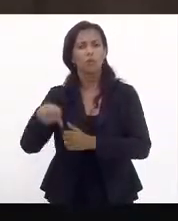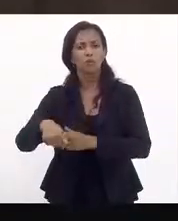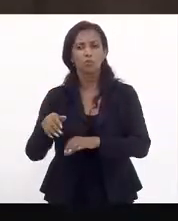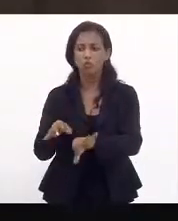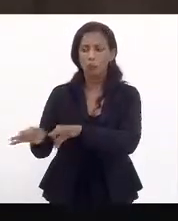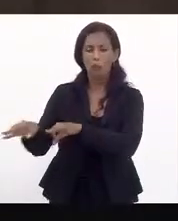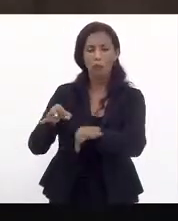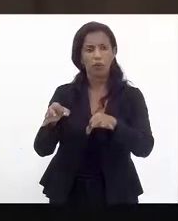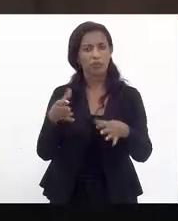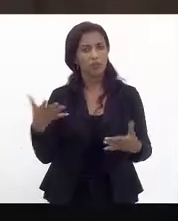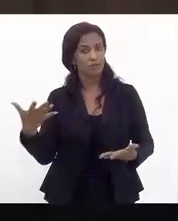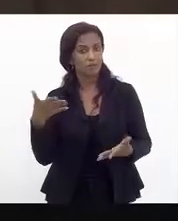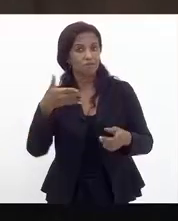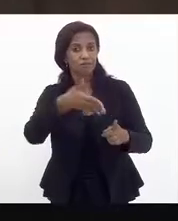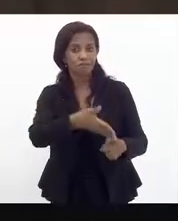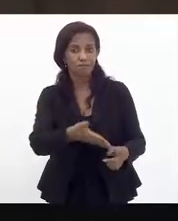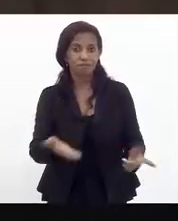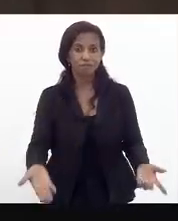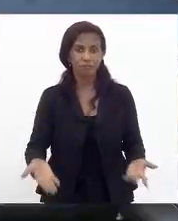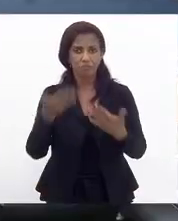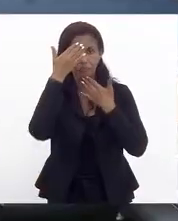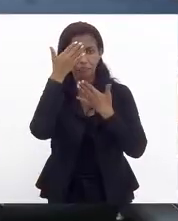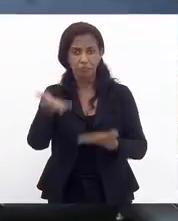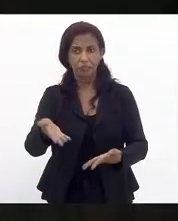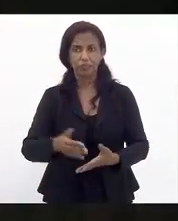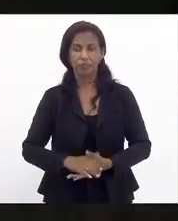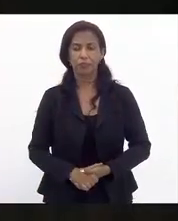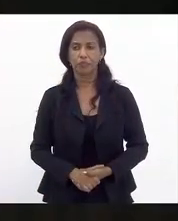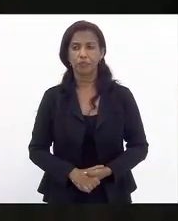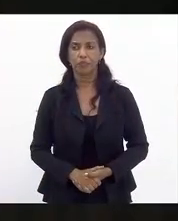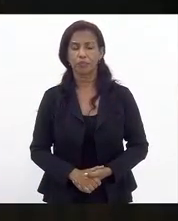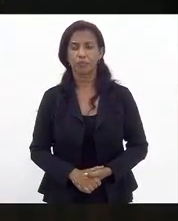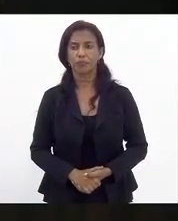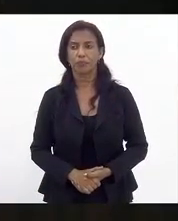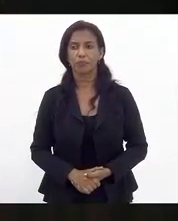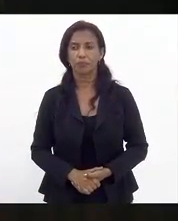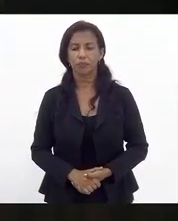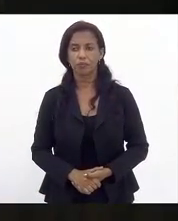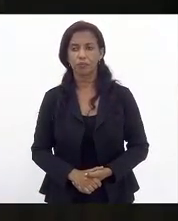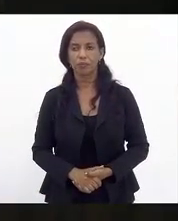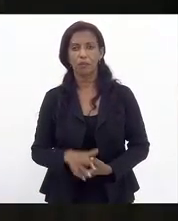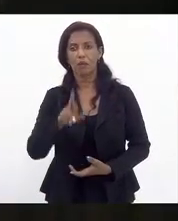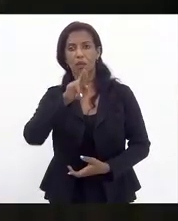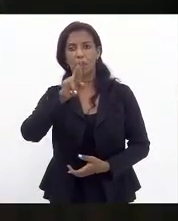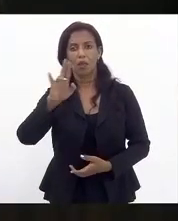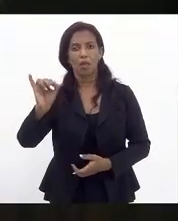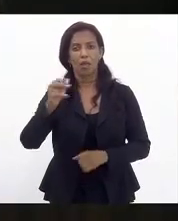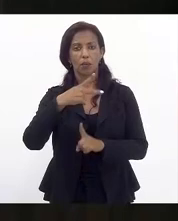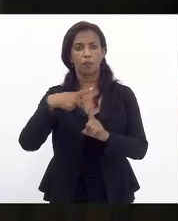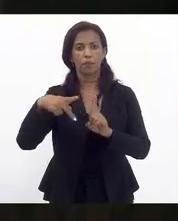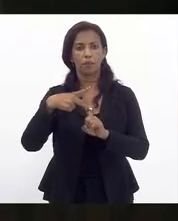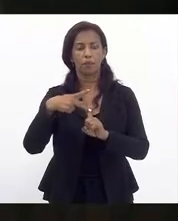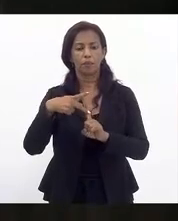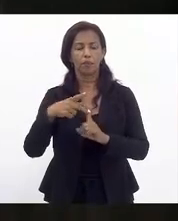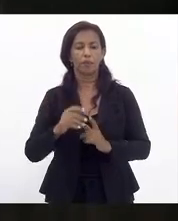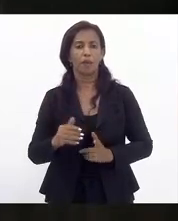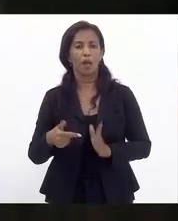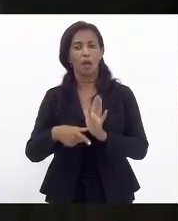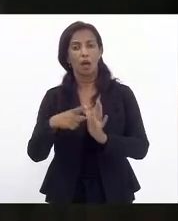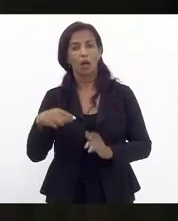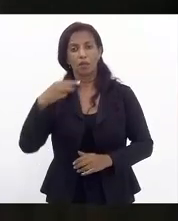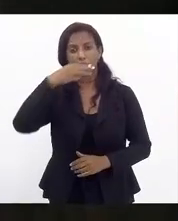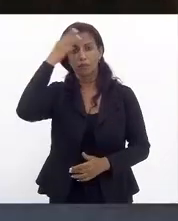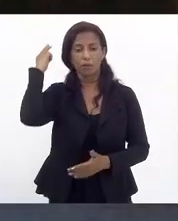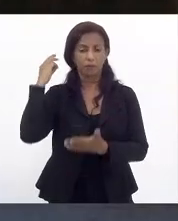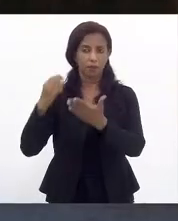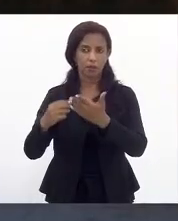casa um projeto nesse sentido Obrigado passar a palavra para o presidente do Rio previdência vai ser de passar a palavra o deputado Márcio Pacheco